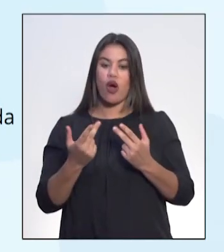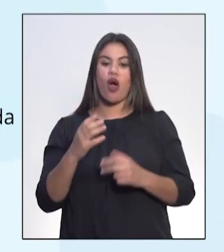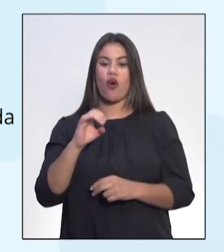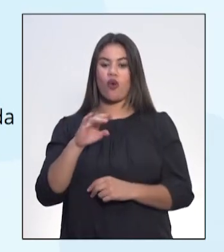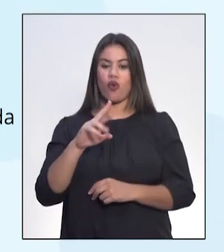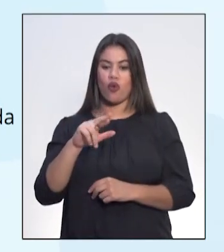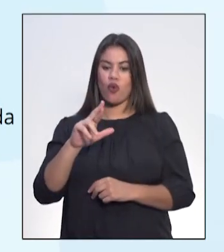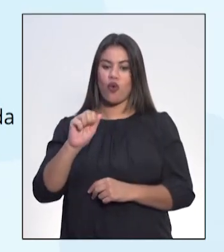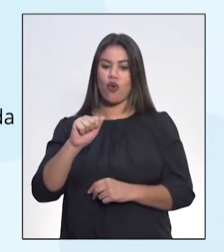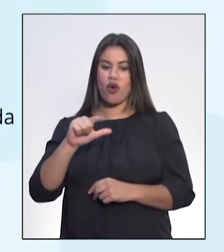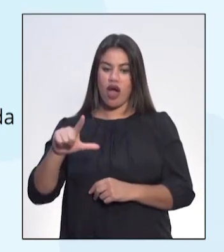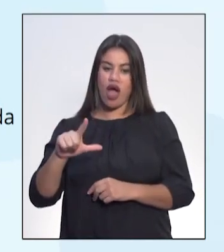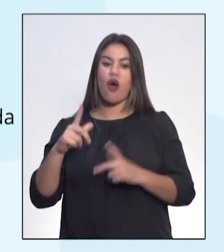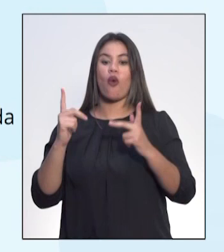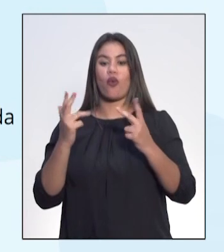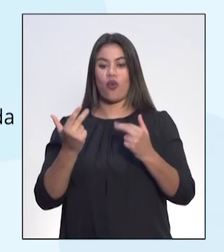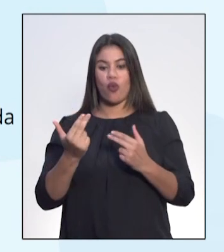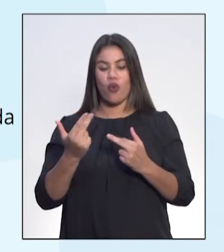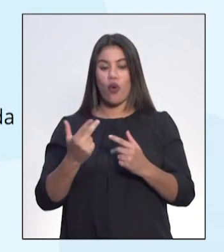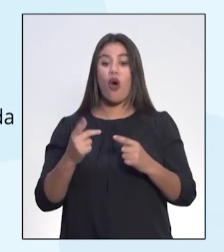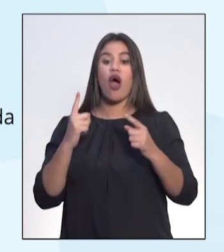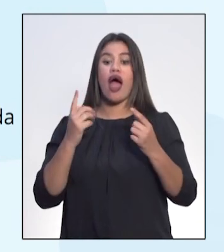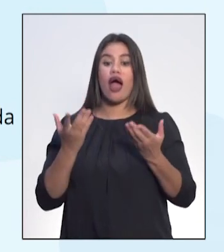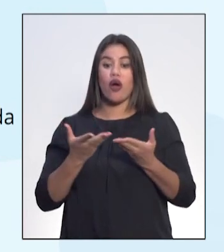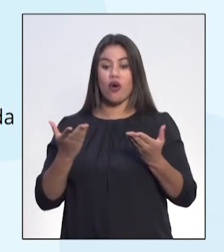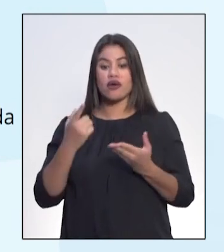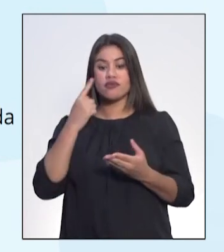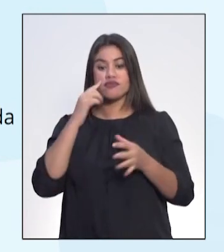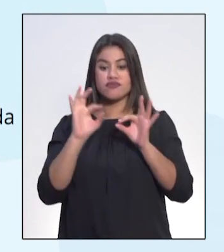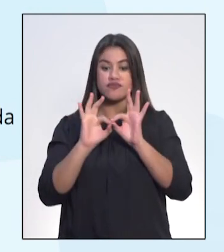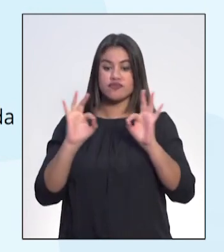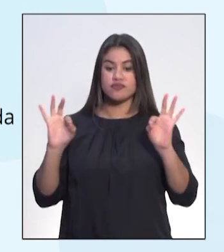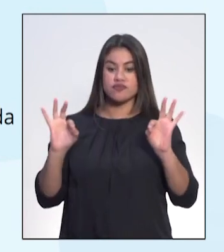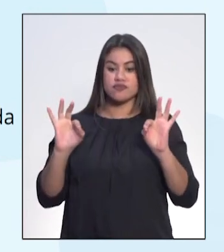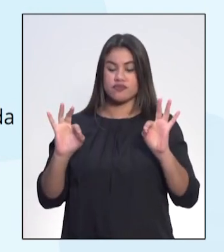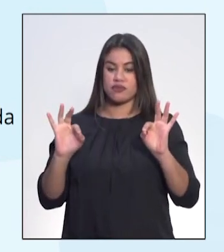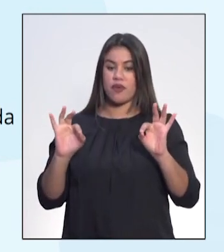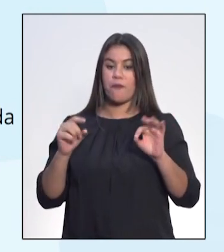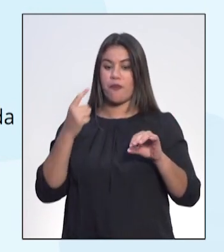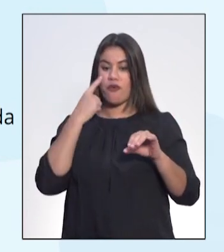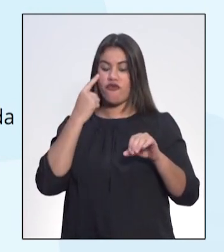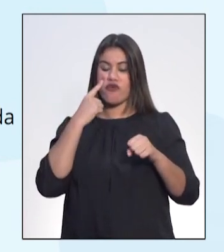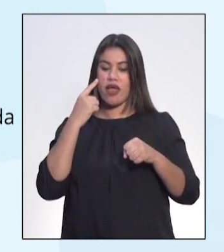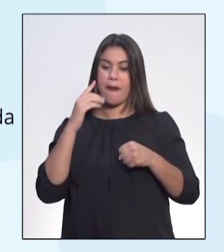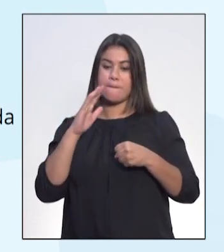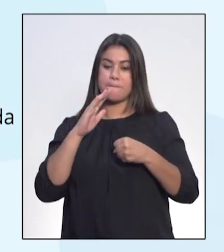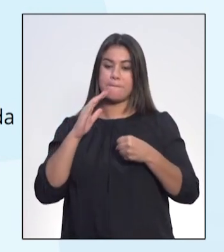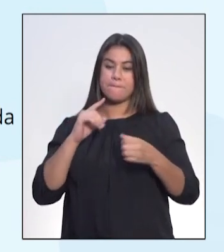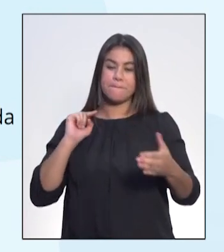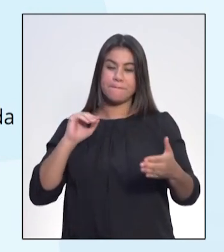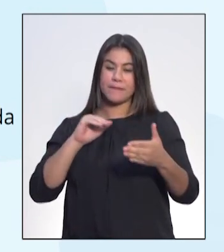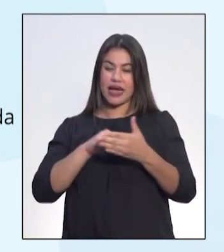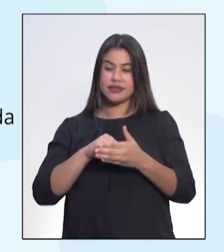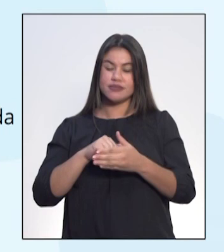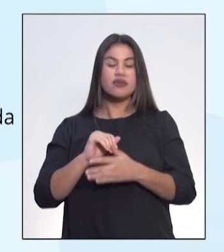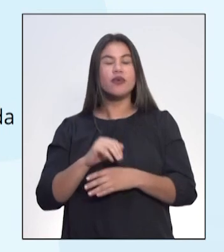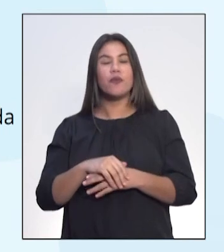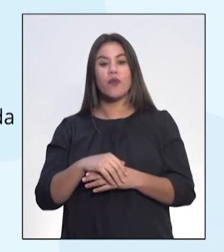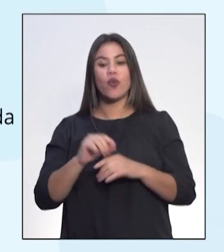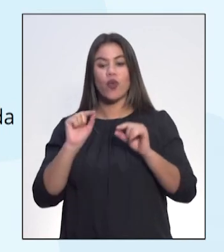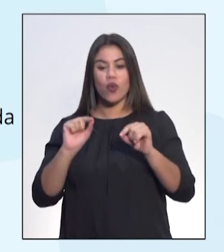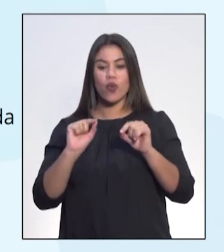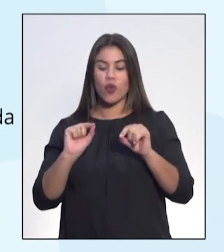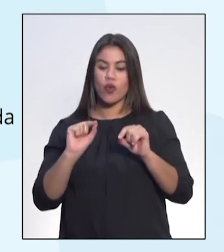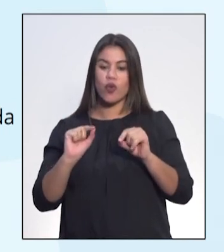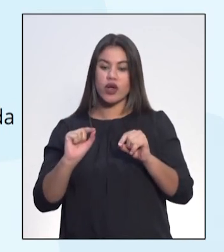28 metros de arame. Agora, eu quero as dimensões para que a área seja máxima. Ai, professora, mas o que é mesmo? Olha, toda vez que a gente fala